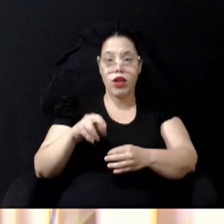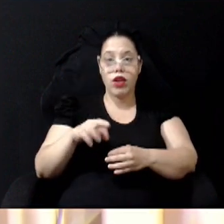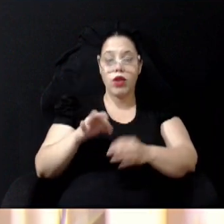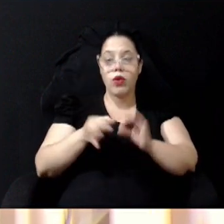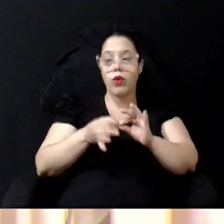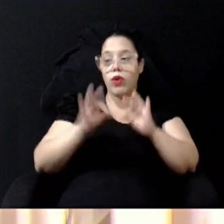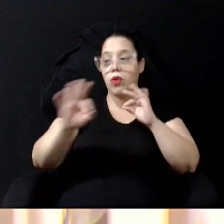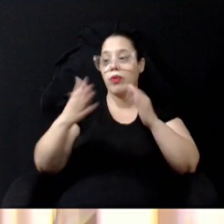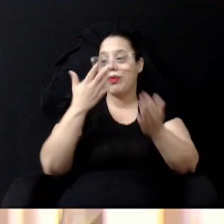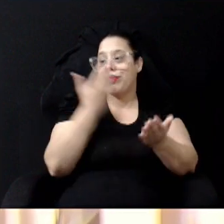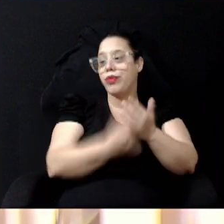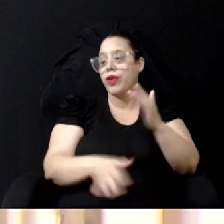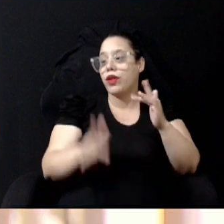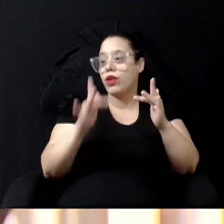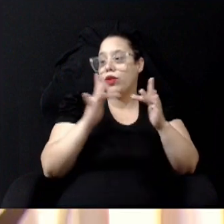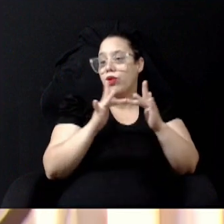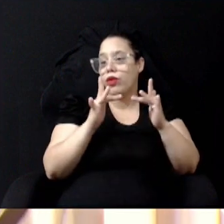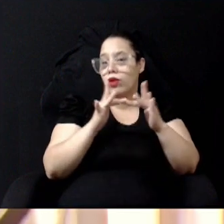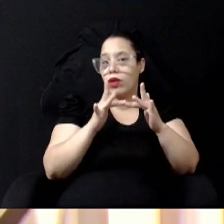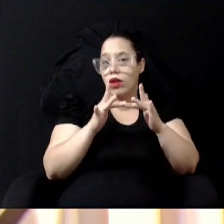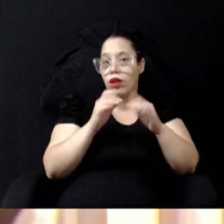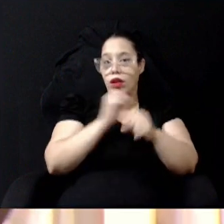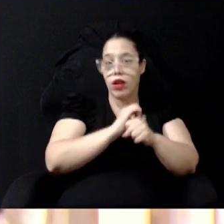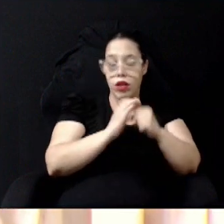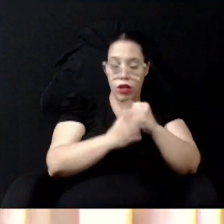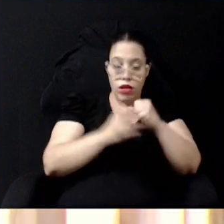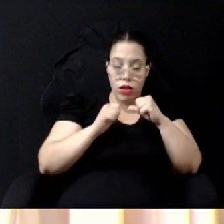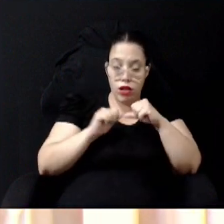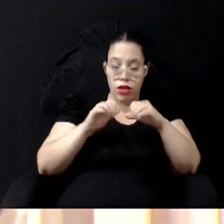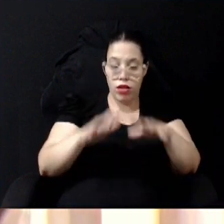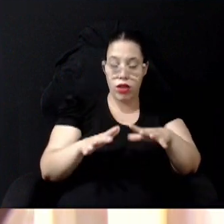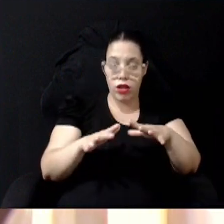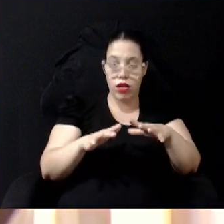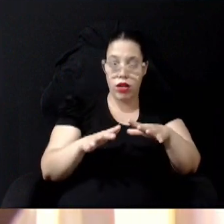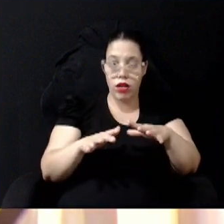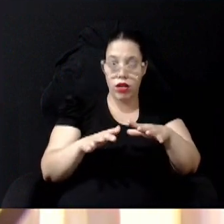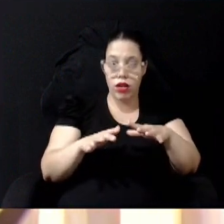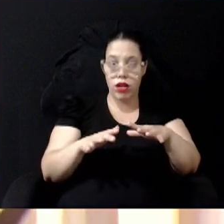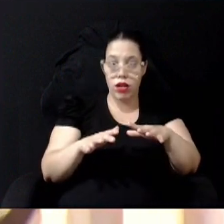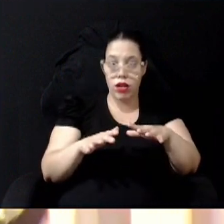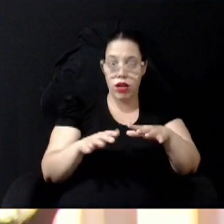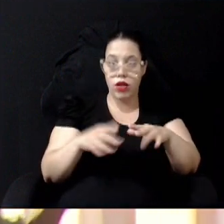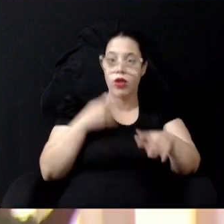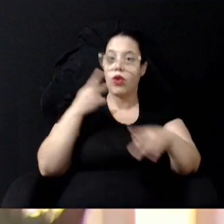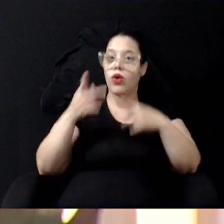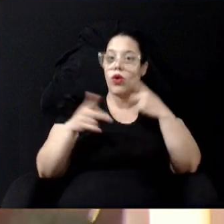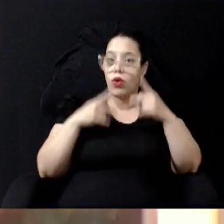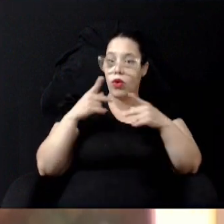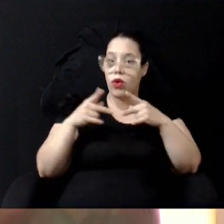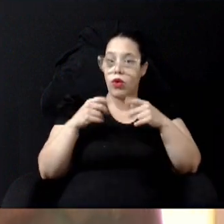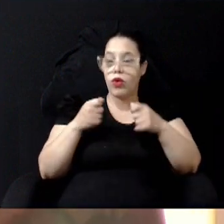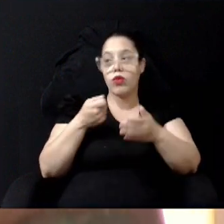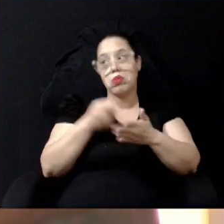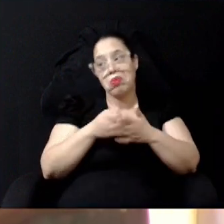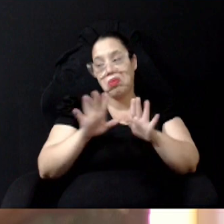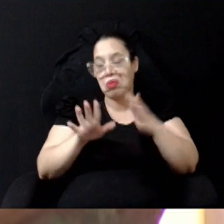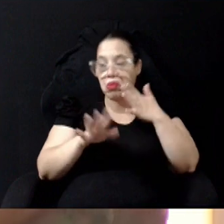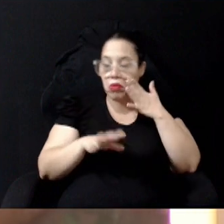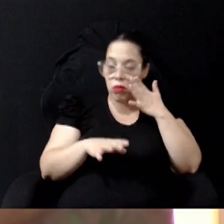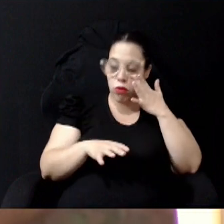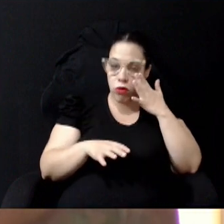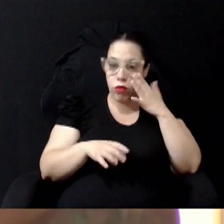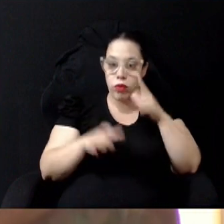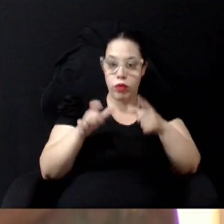ela. Mas durante a pandemia, quando eu costumo dizer, considerando o lugar que